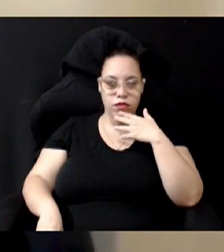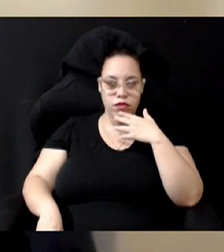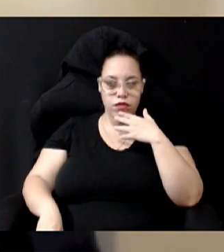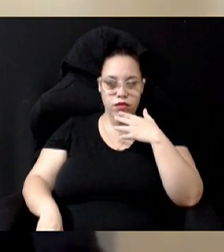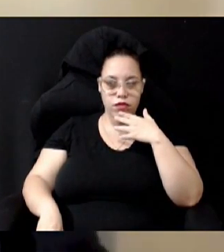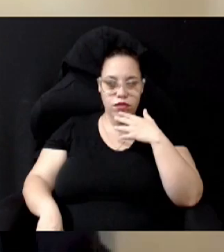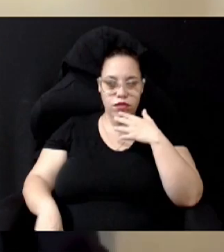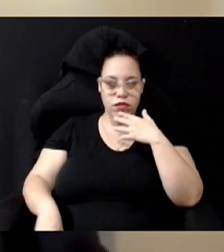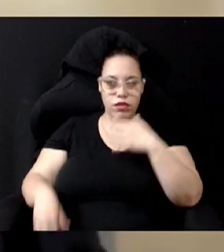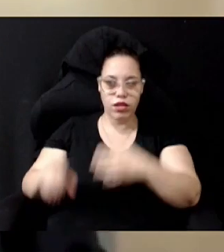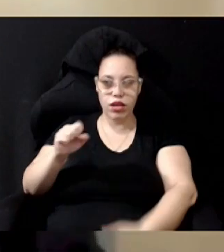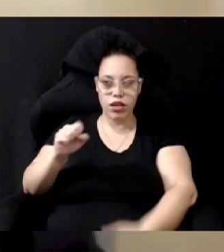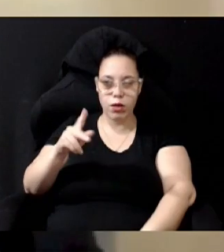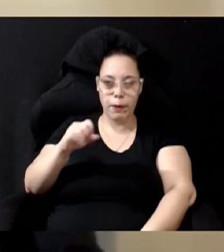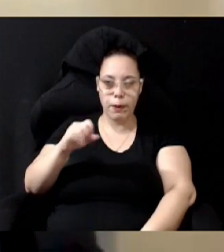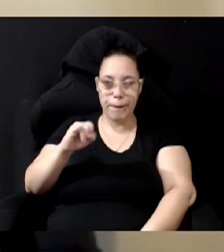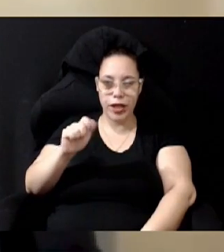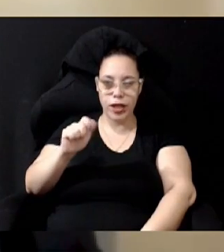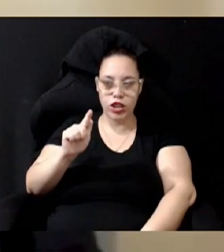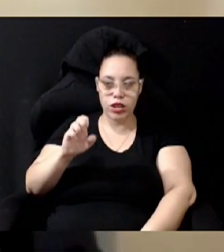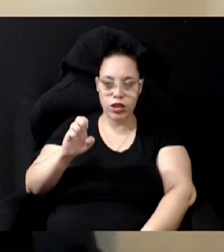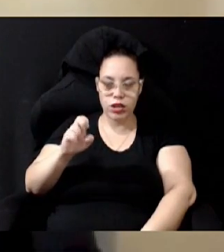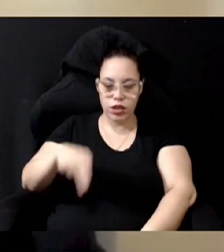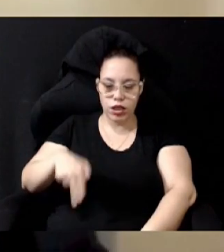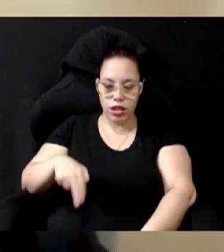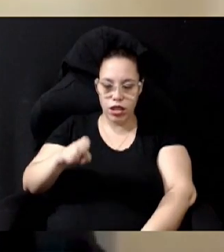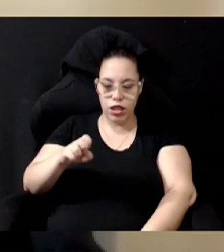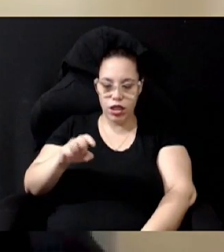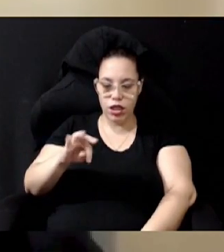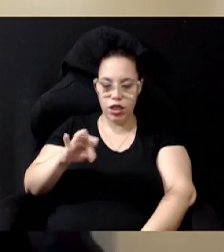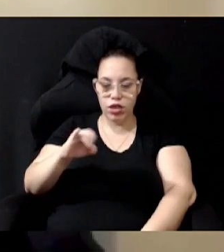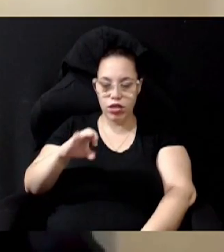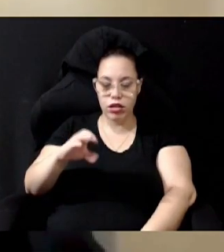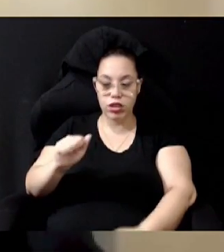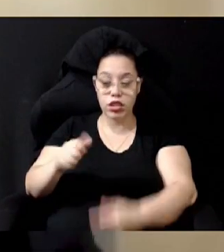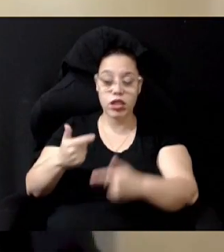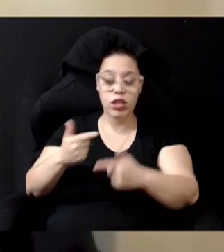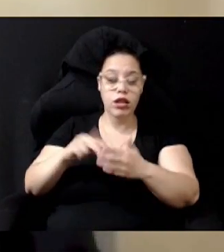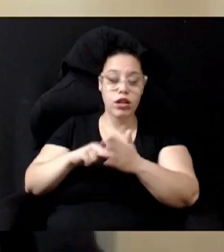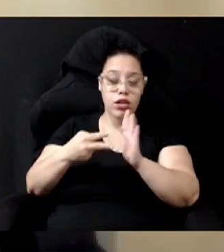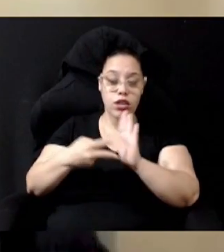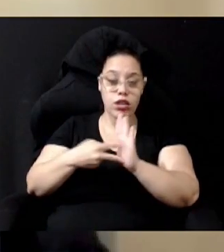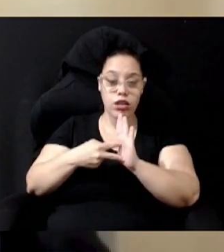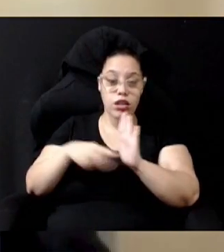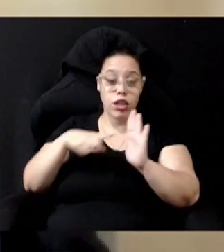epigenética. Epigenética significa o seguinte: a pessoa até tem um gene,